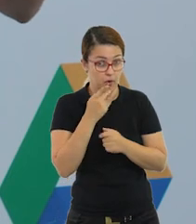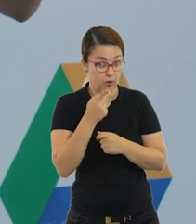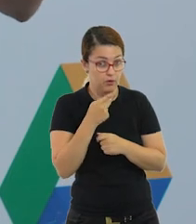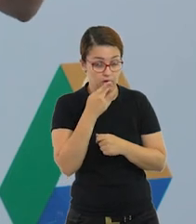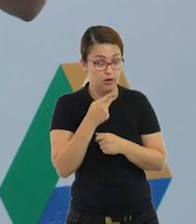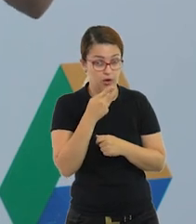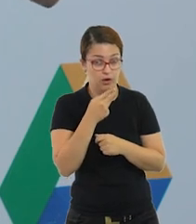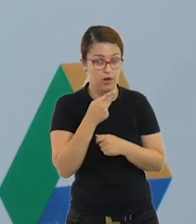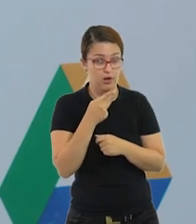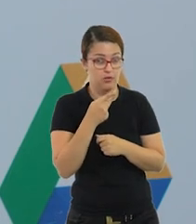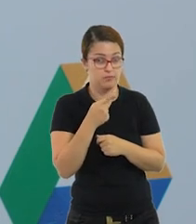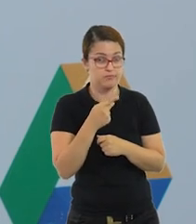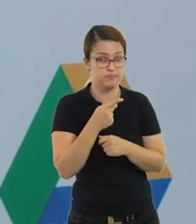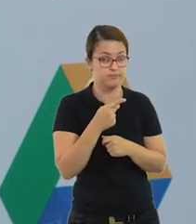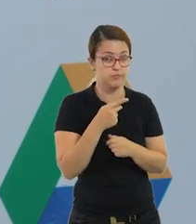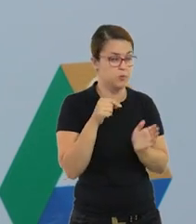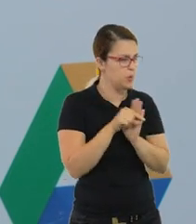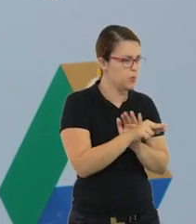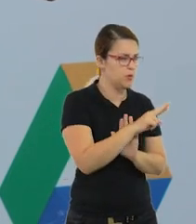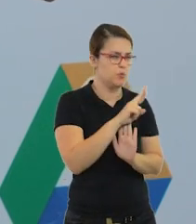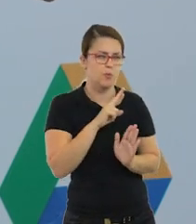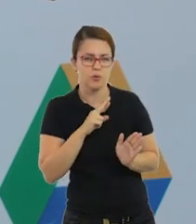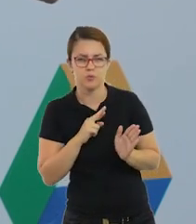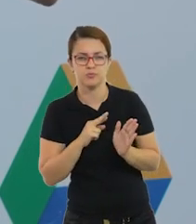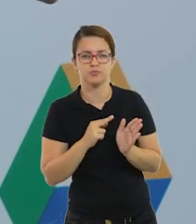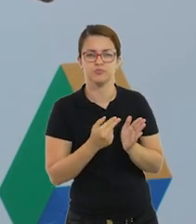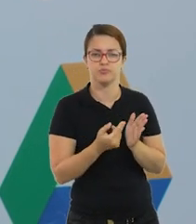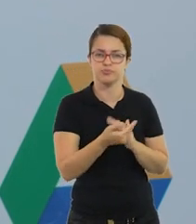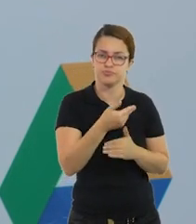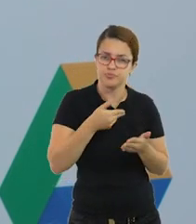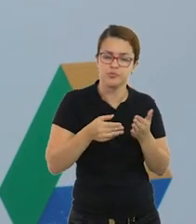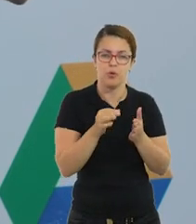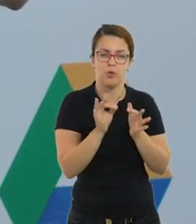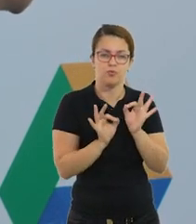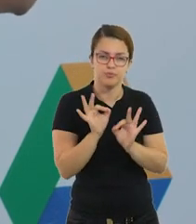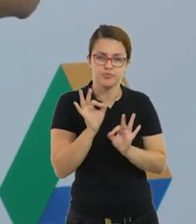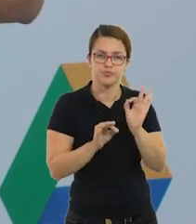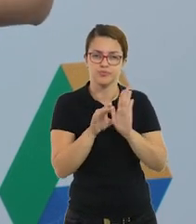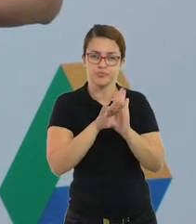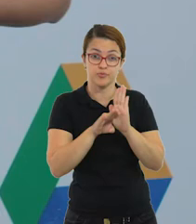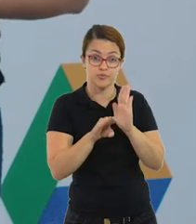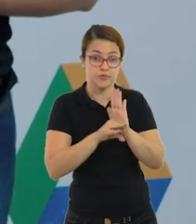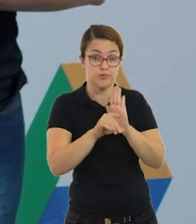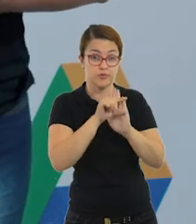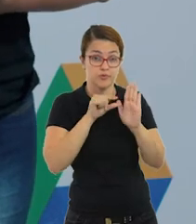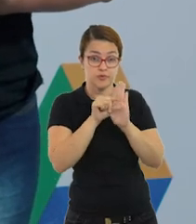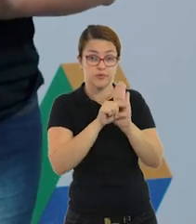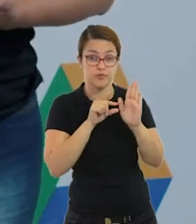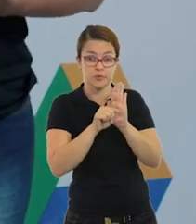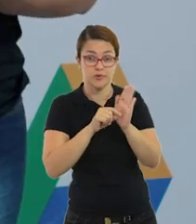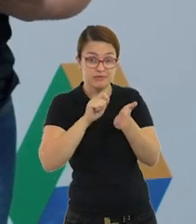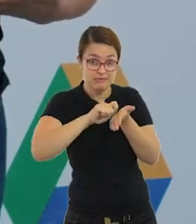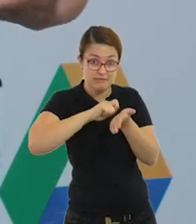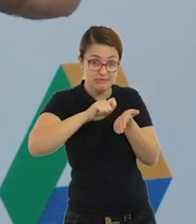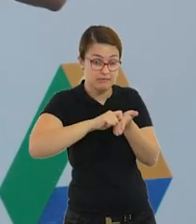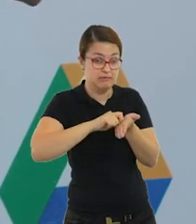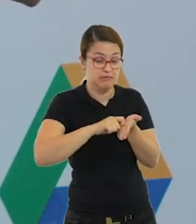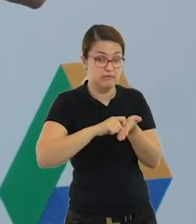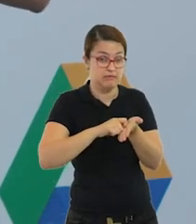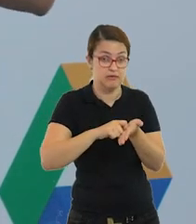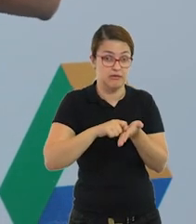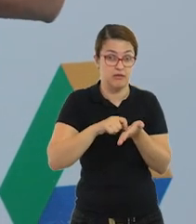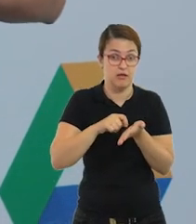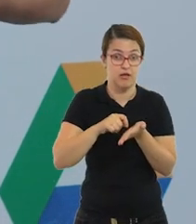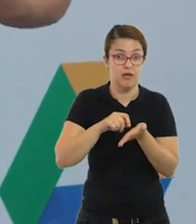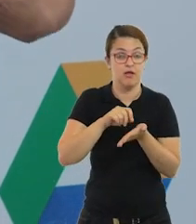fala oral, um relato oral, e depois disso o adulto faz a função de escriba. O escriba o que é? É